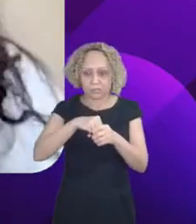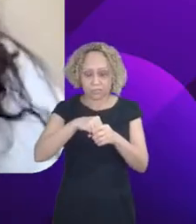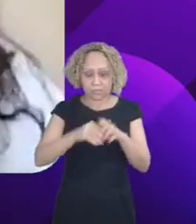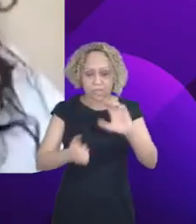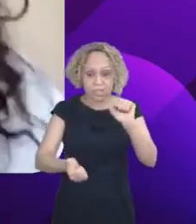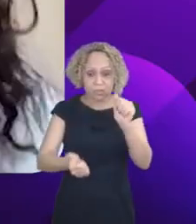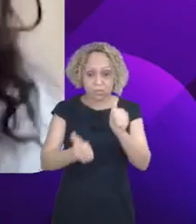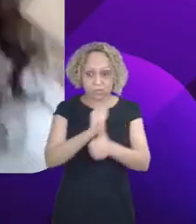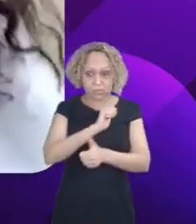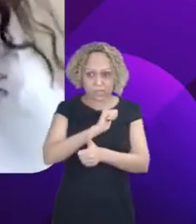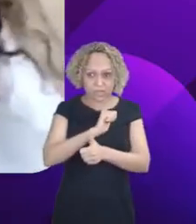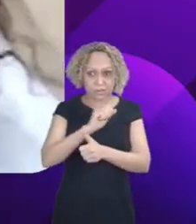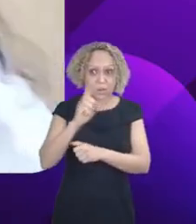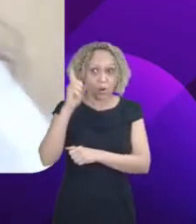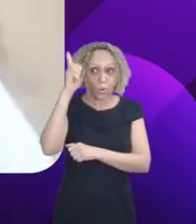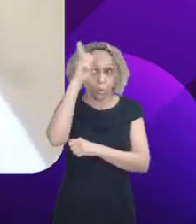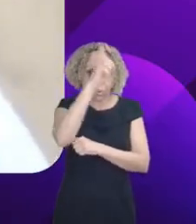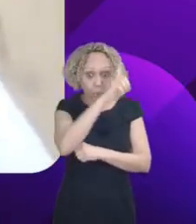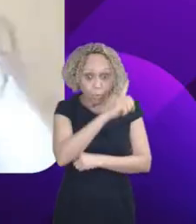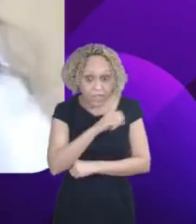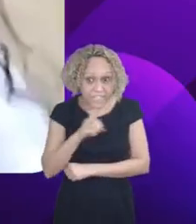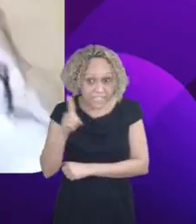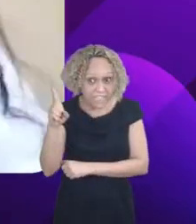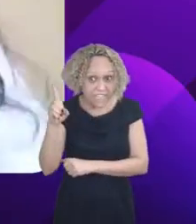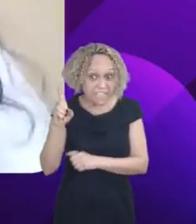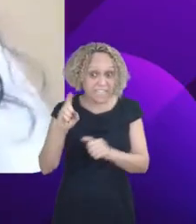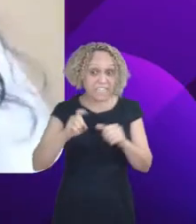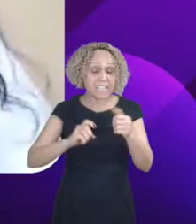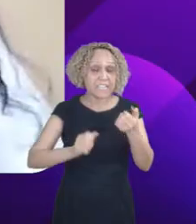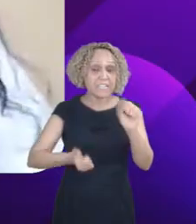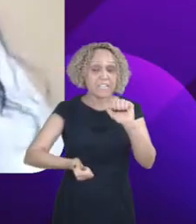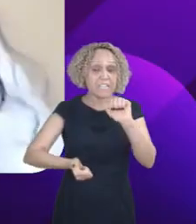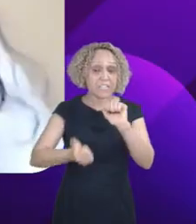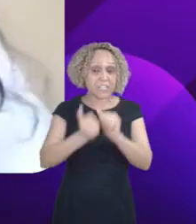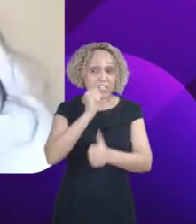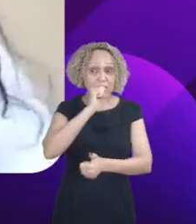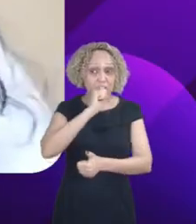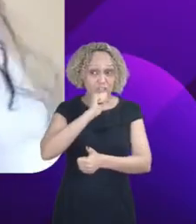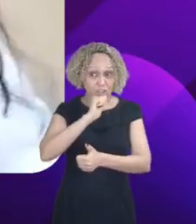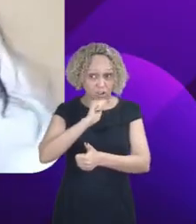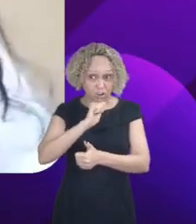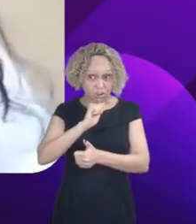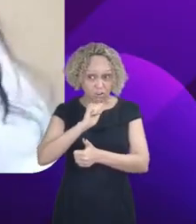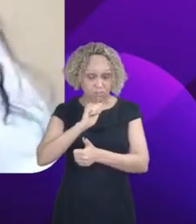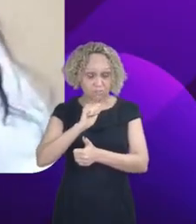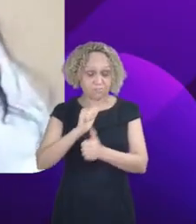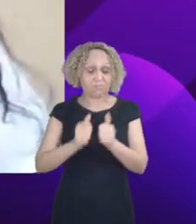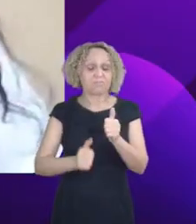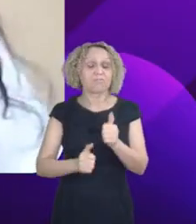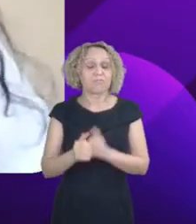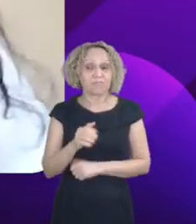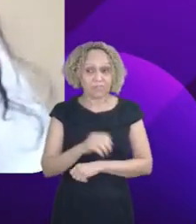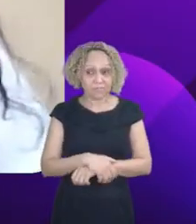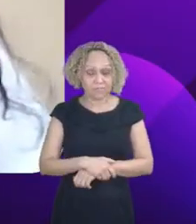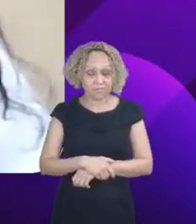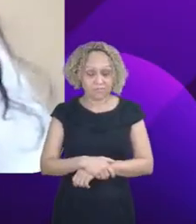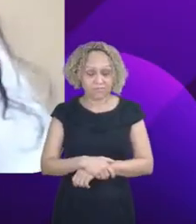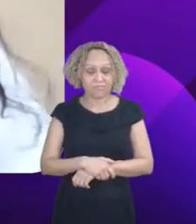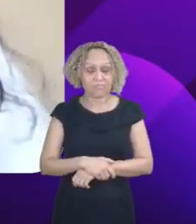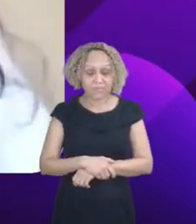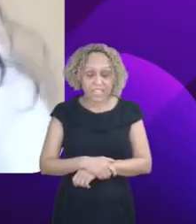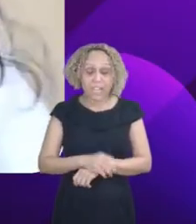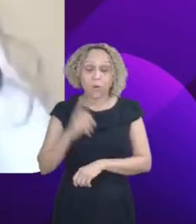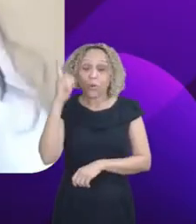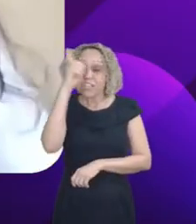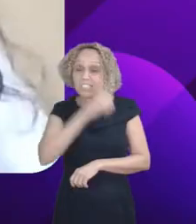jogo aqui, em especial os clássicos, as mulheres ligavam mais para o 190. A gente aumentou em 27% o